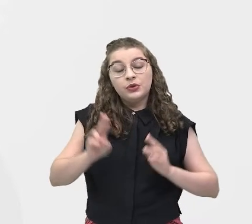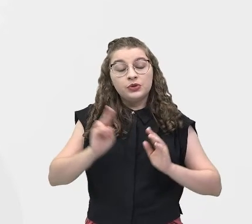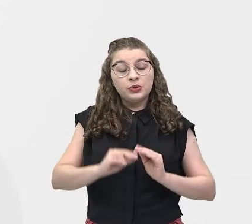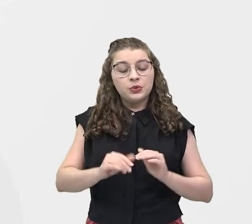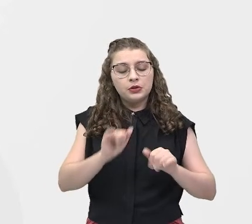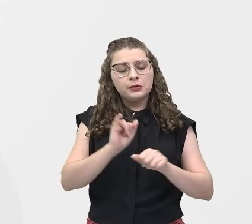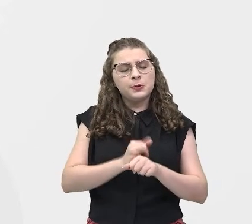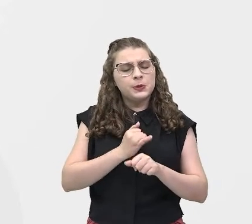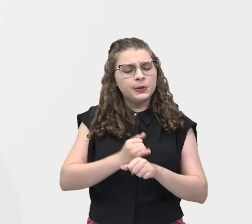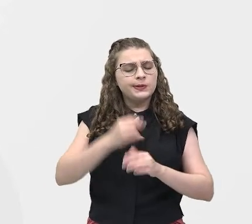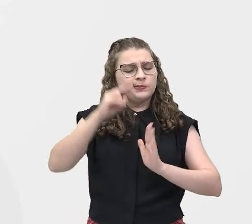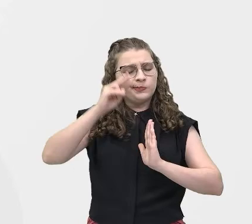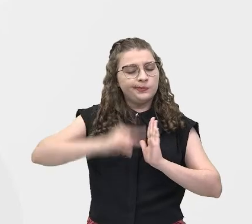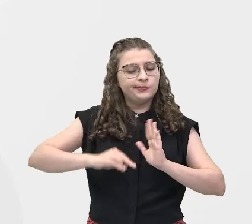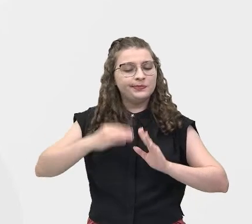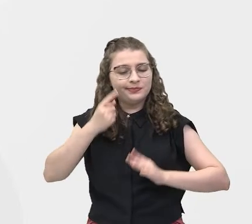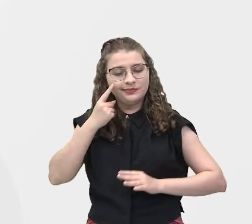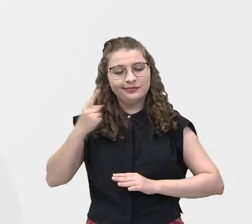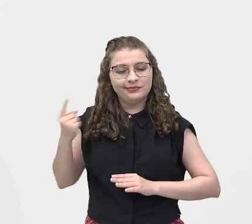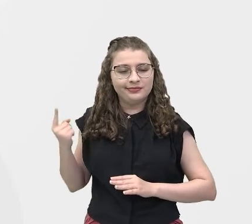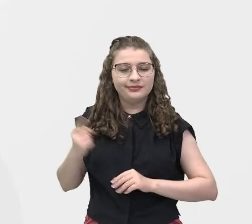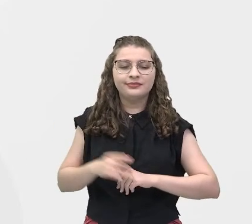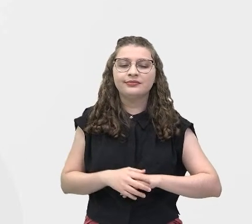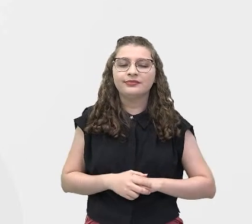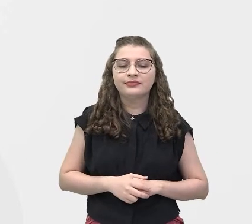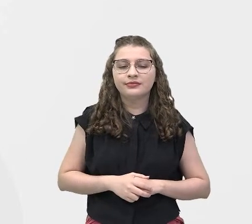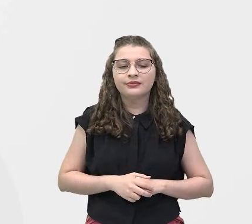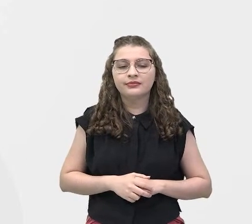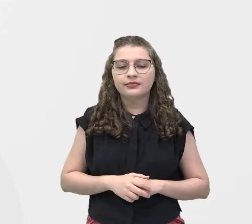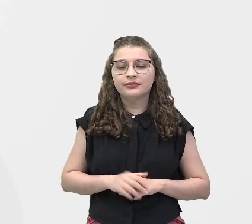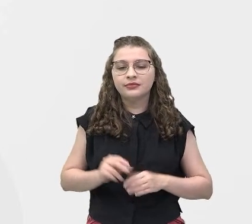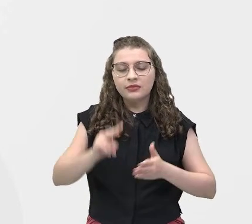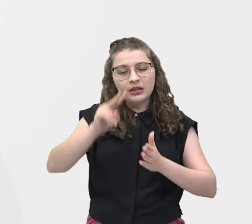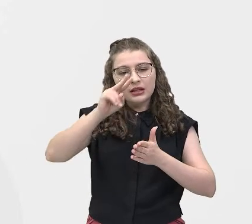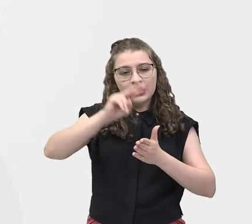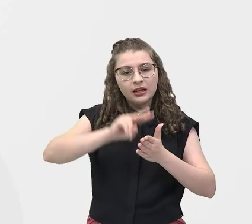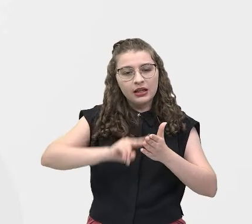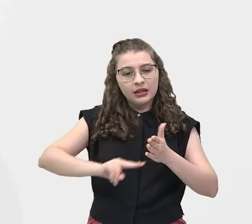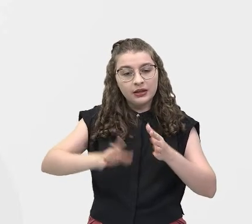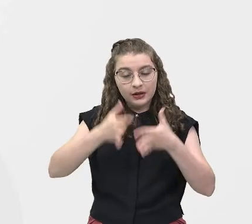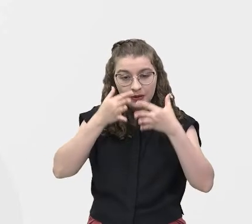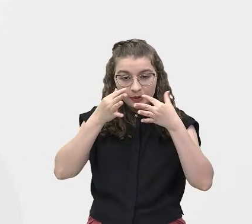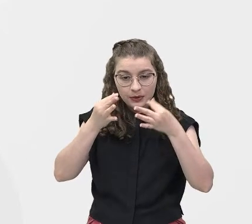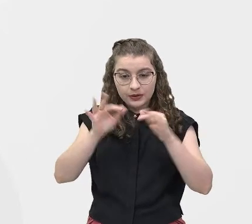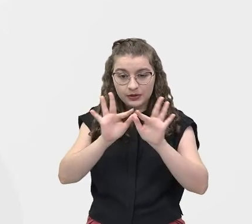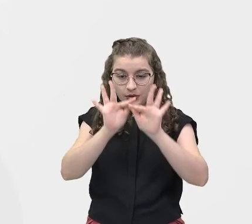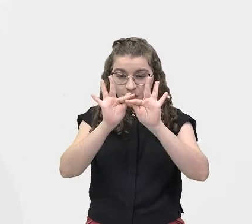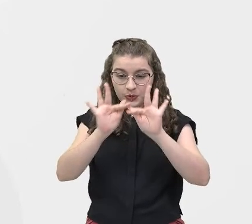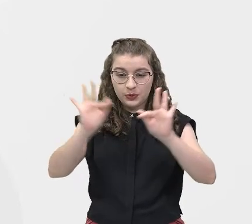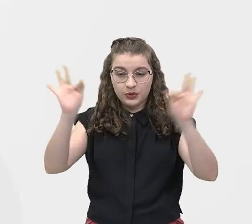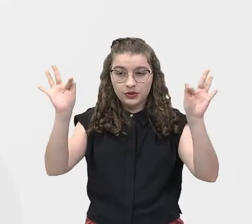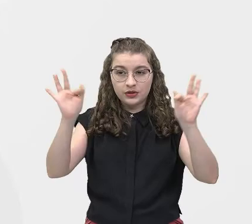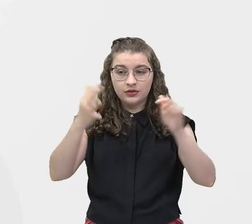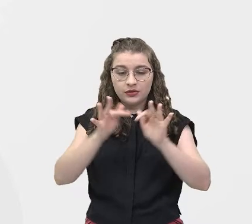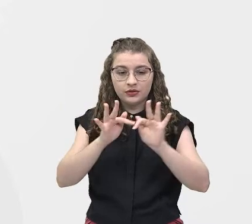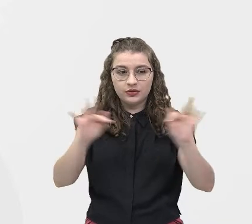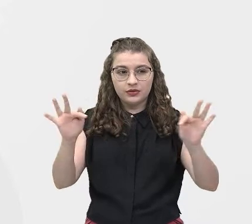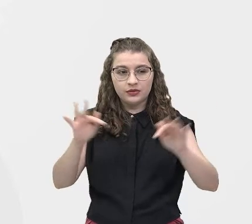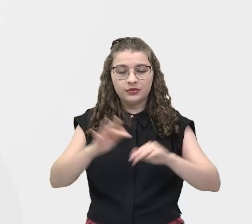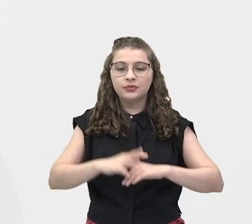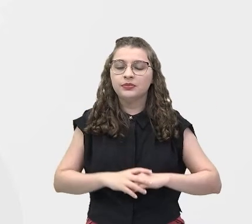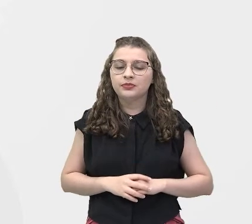estratégia de leitura skimming. Então, primeiro passo qual foi? Ler com atenção o título e subtítulos. What are